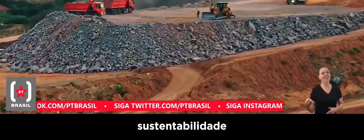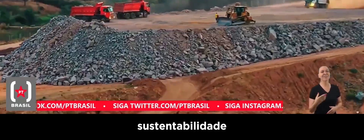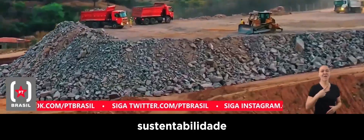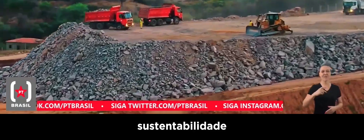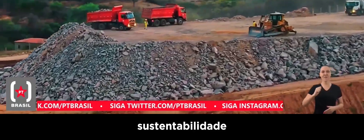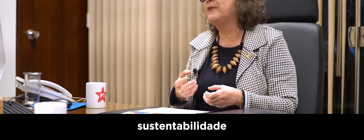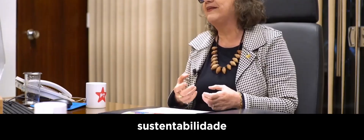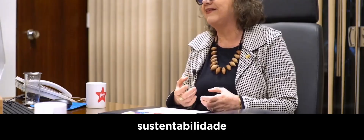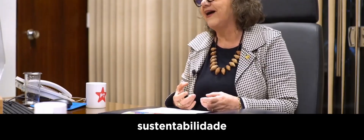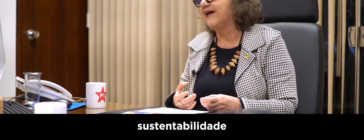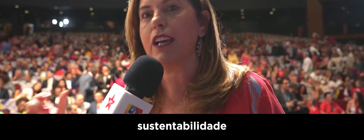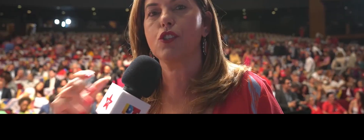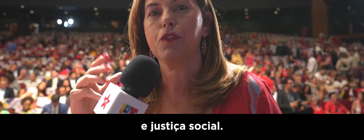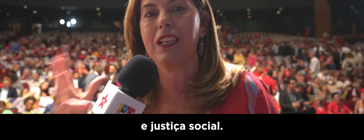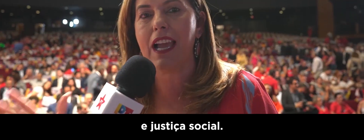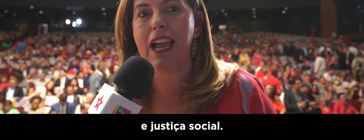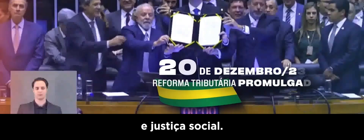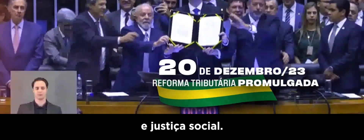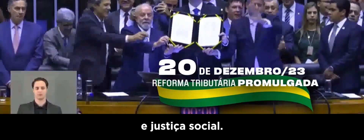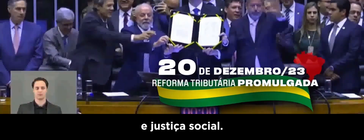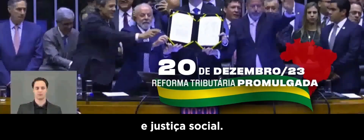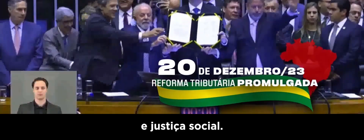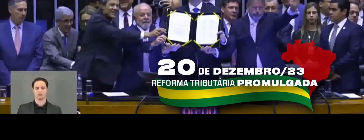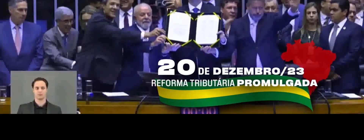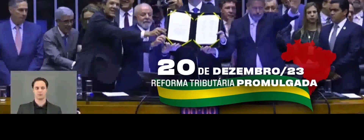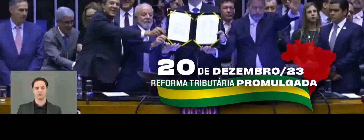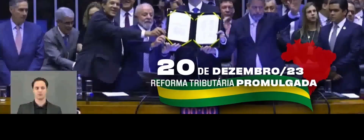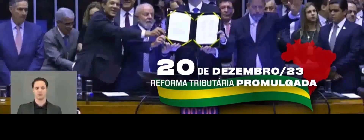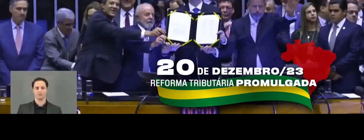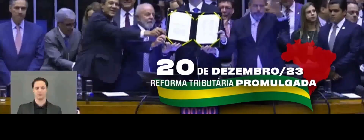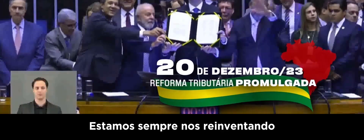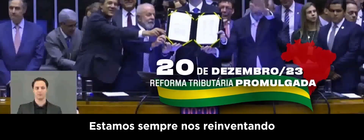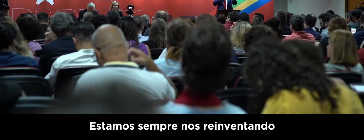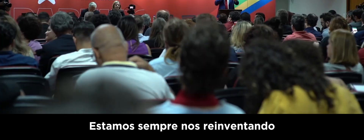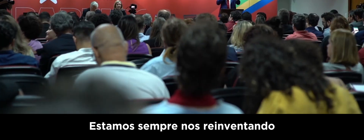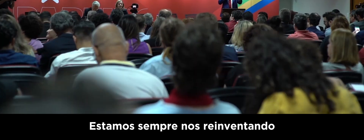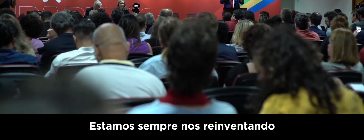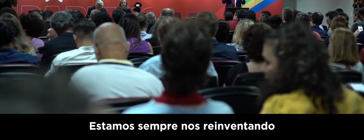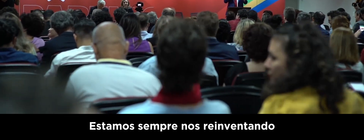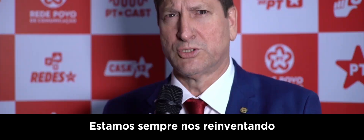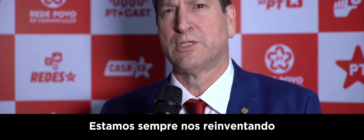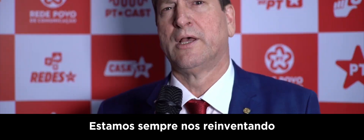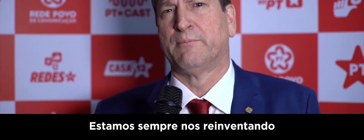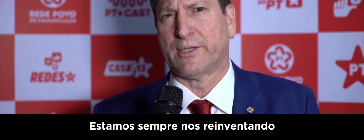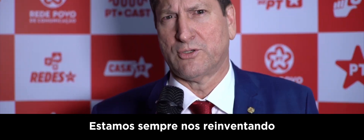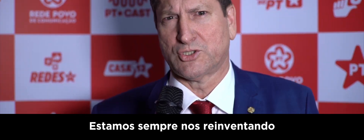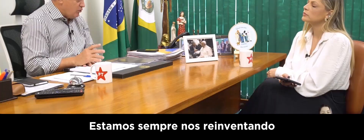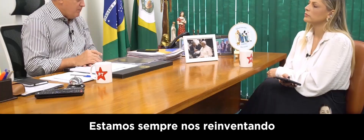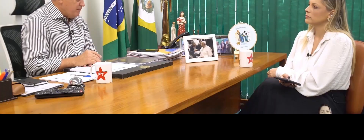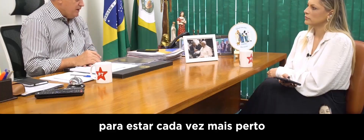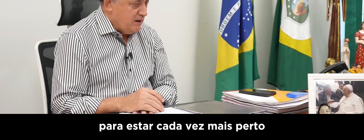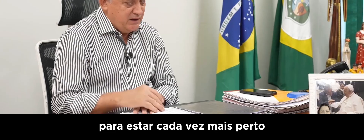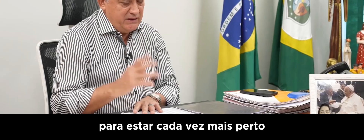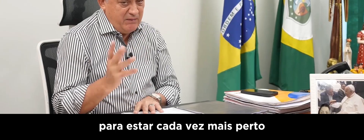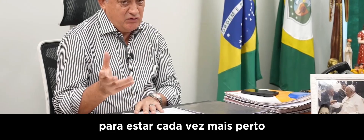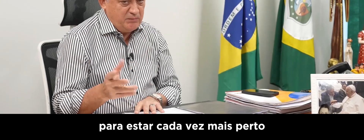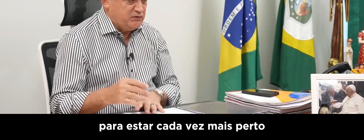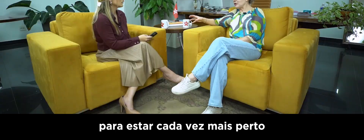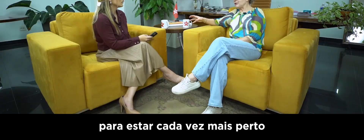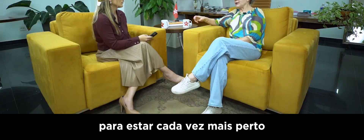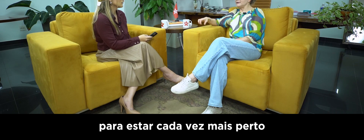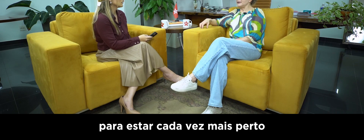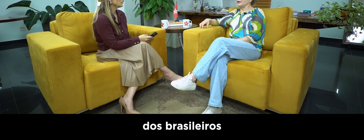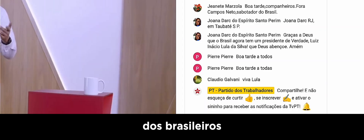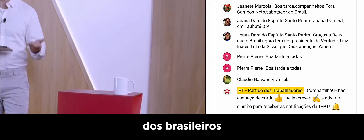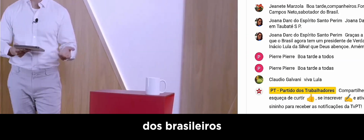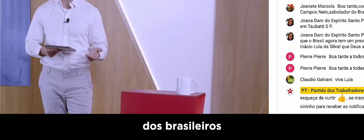desenvolvimento, sustentabilidade e justiça social. Estamos sempre nos reinventando para estar cada vez